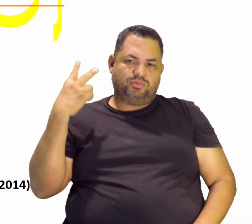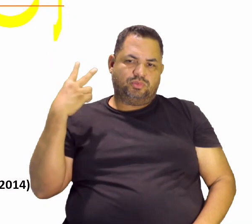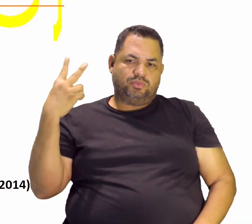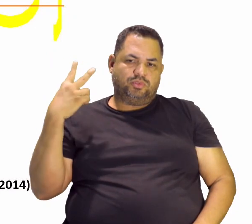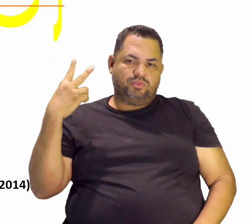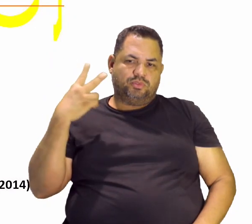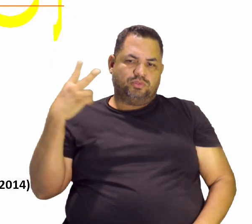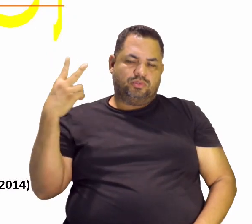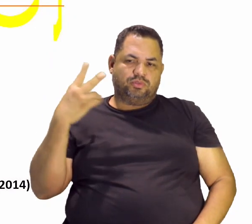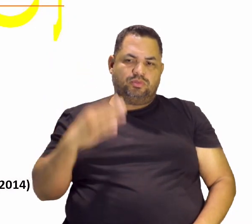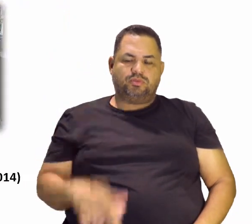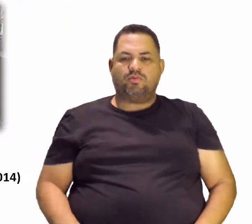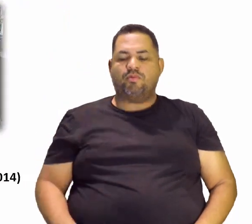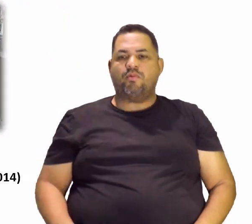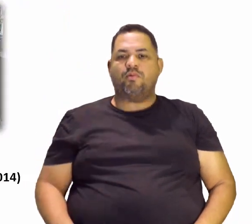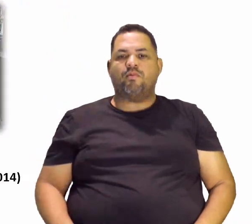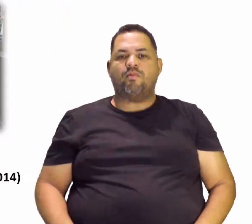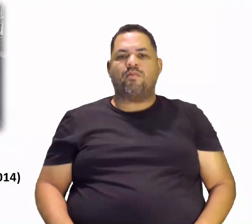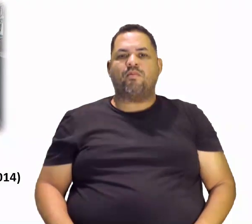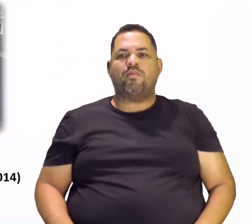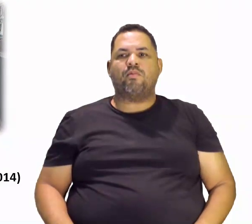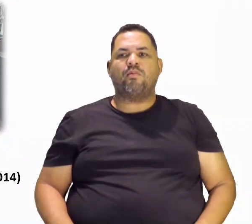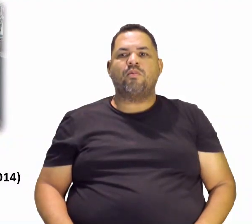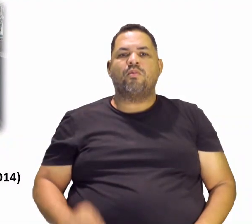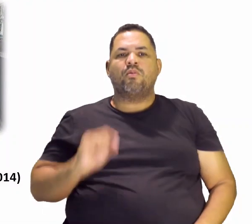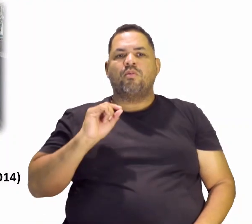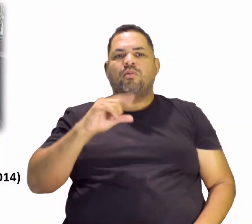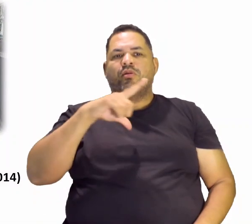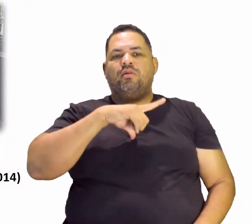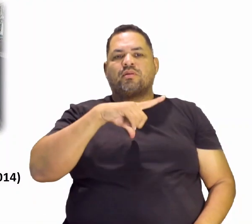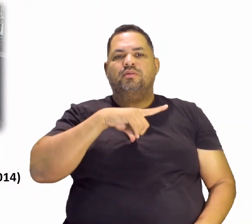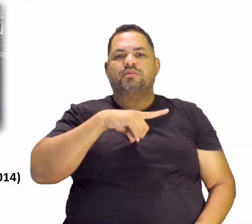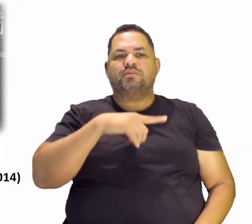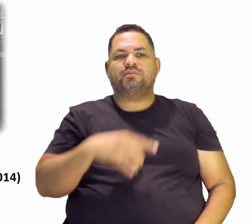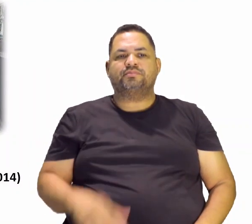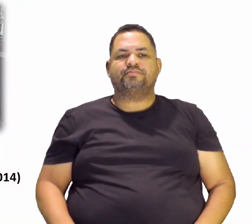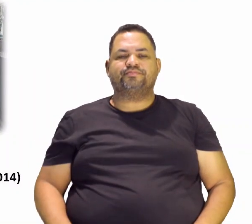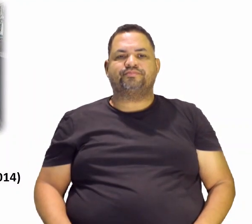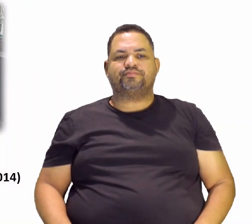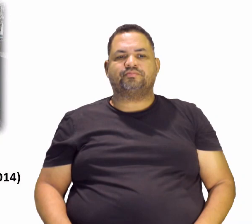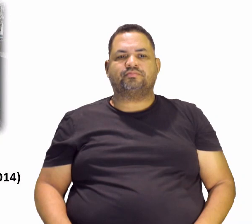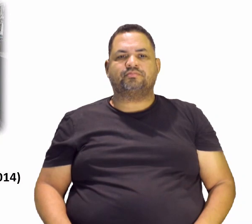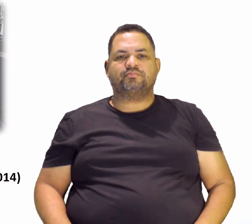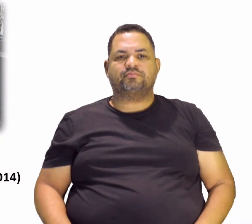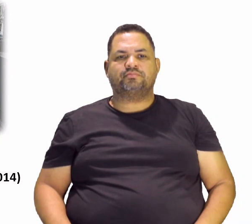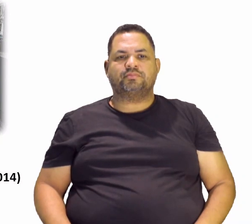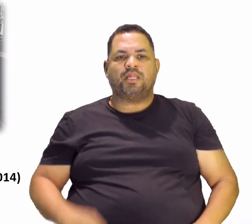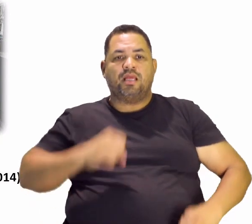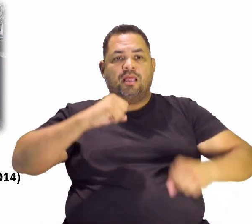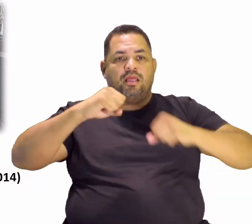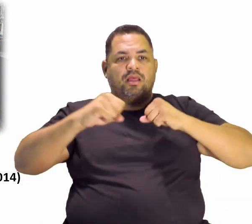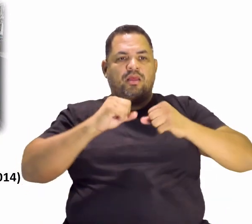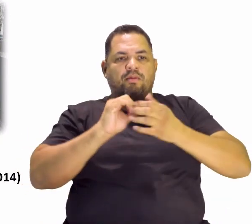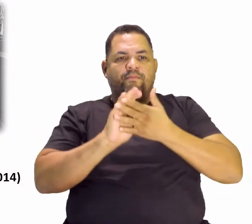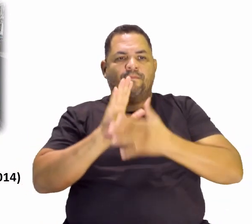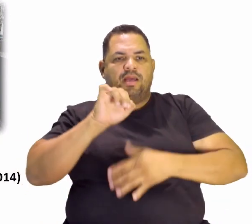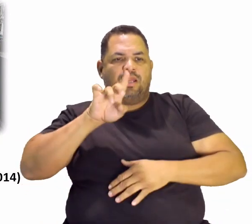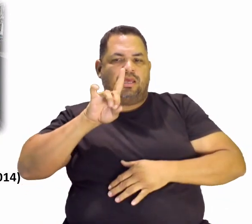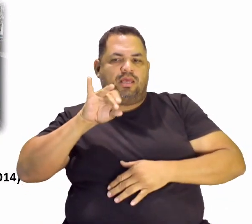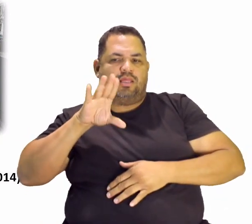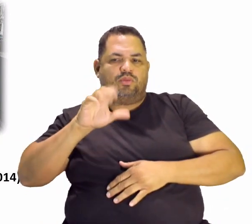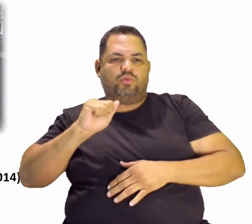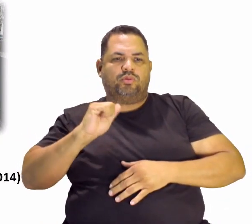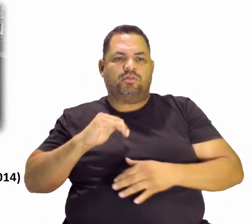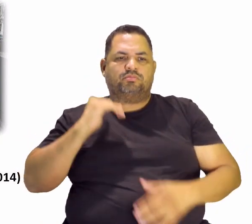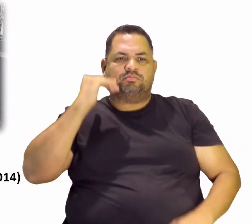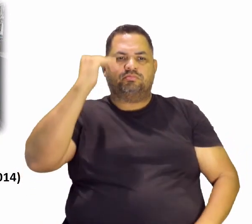ao mesmo tempo, tá? O que mais, prof? Eu tenho aqui, por exemplo, atletismo, né? Uma maratona, uma ultramaratona,